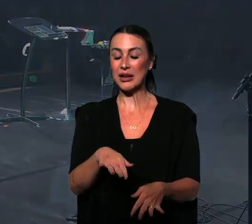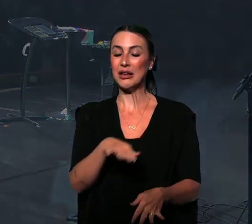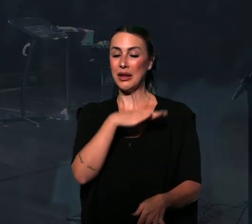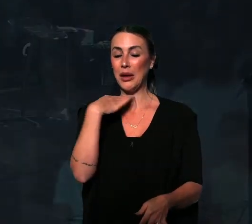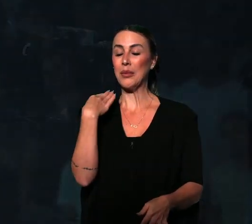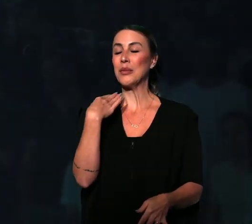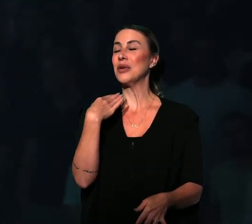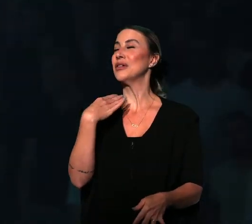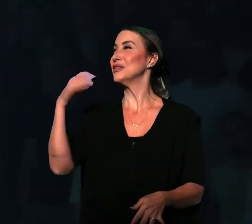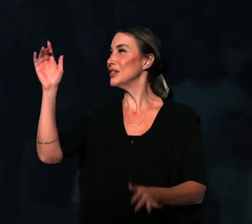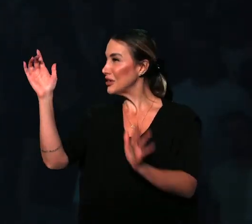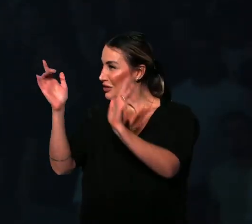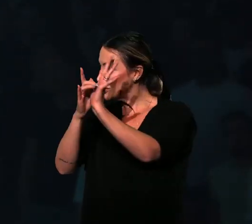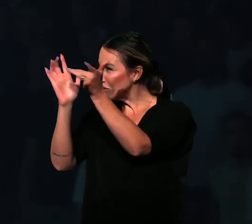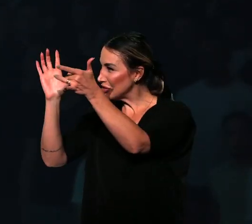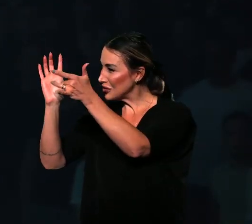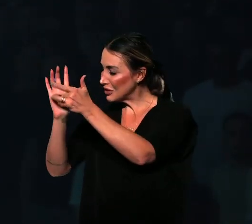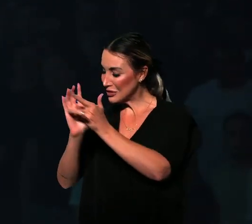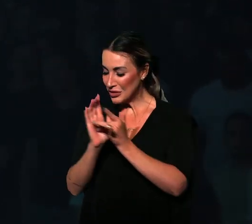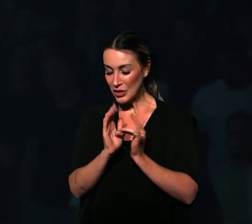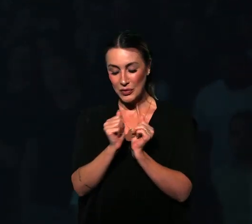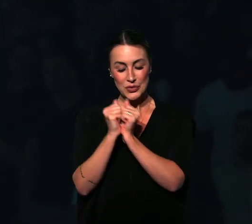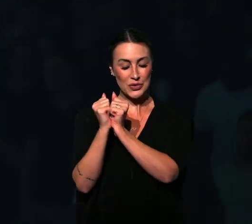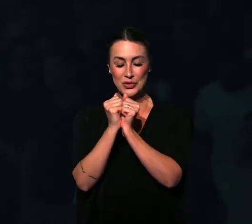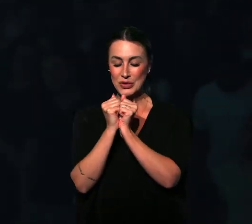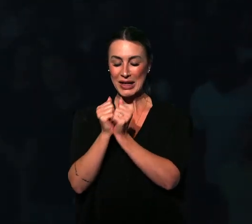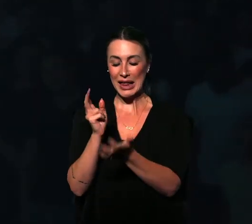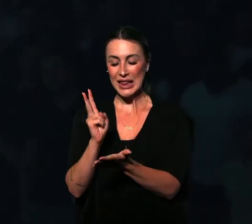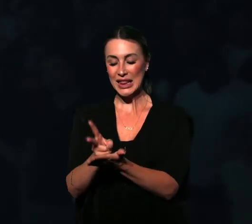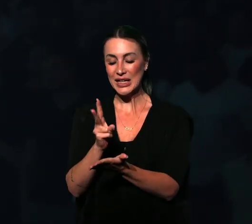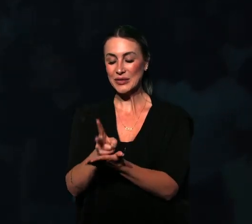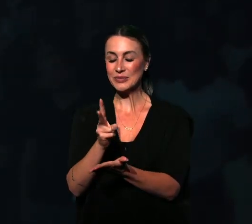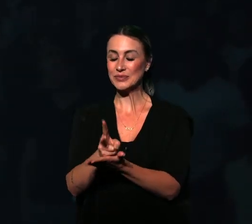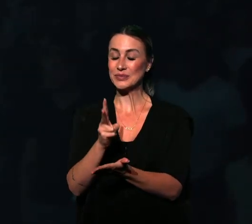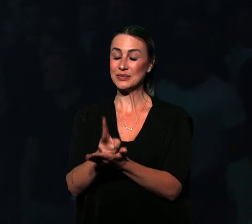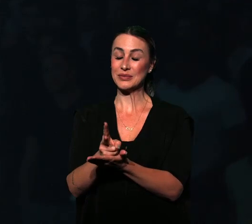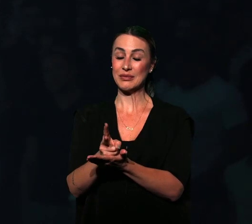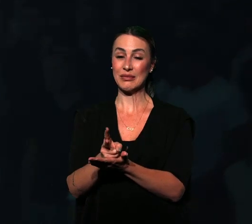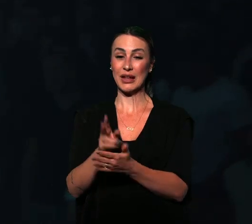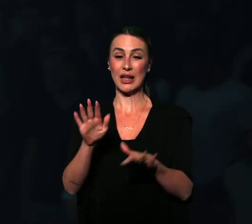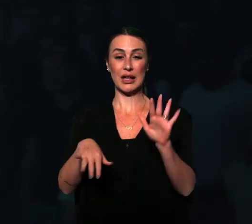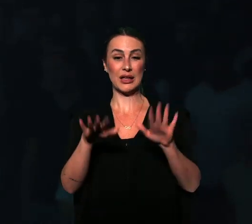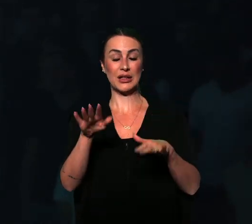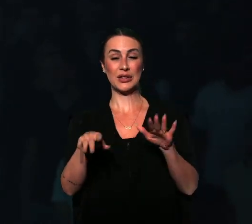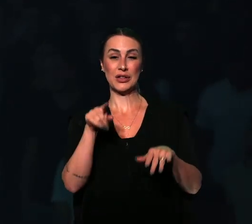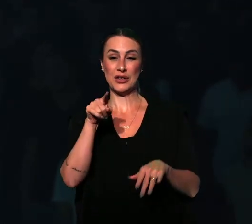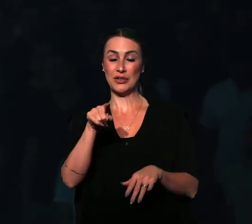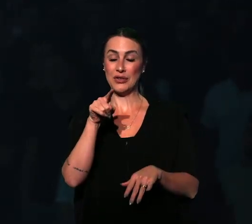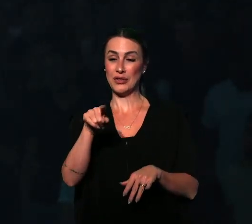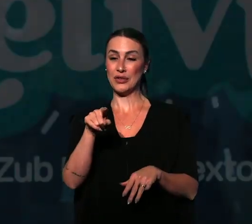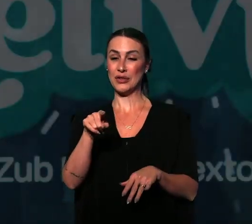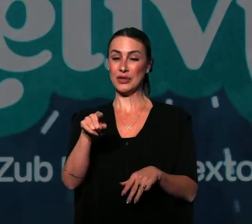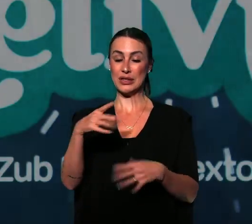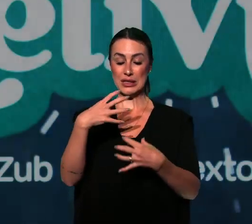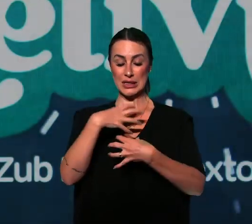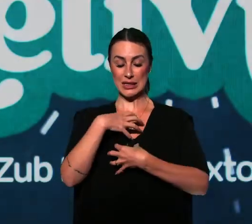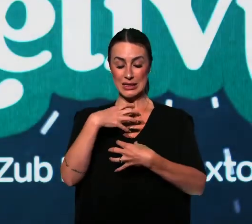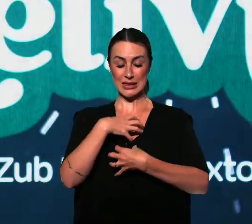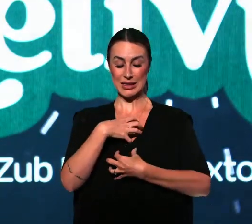no dia mau, é em todos os momentos. E quem sabe você veio para cá hoje com esse mesmo sentimento de individualidade, de